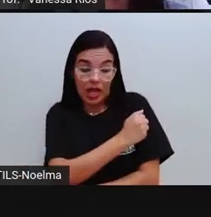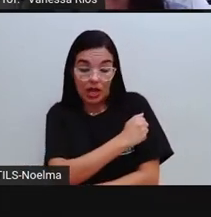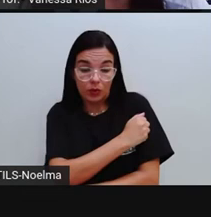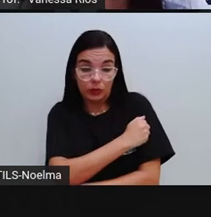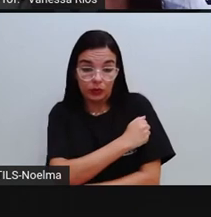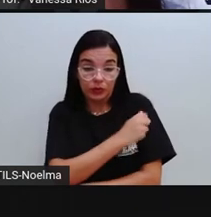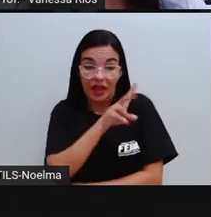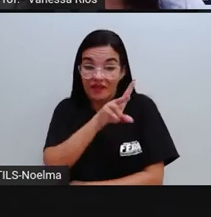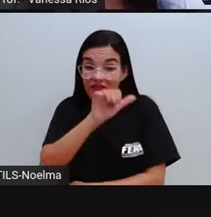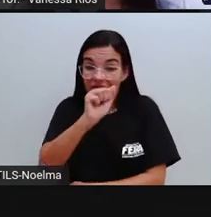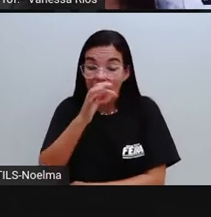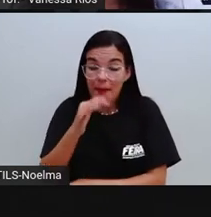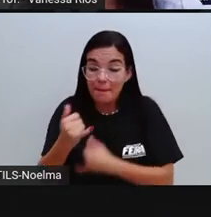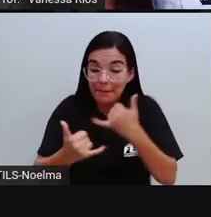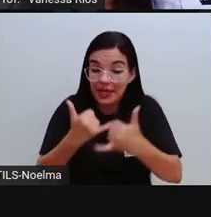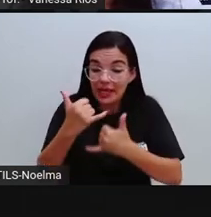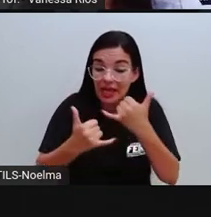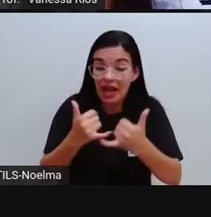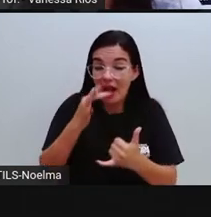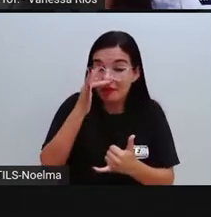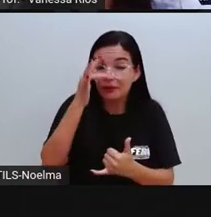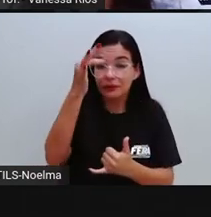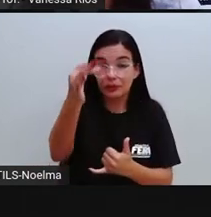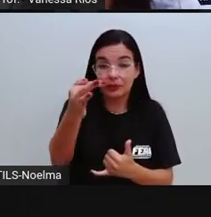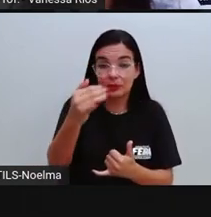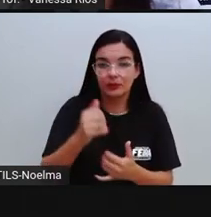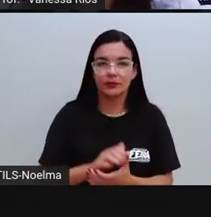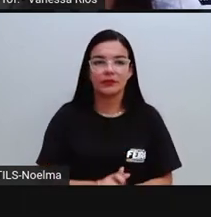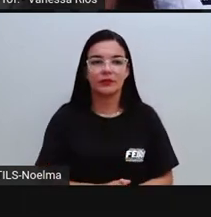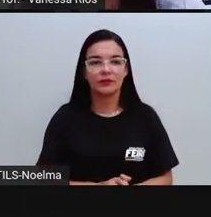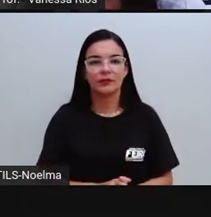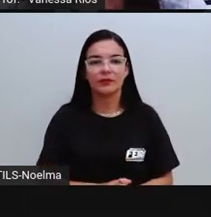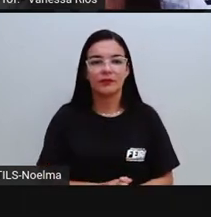Os alunos brincarão no pátio.